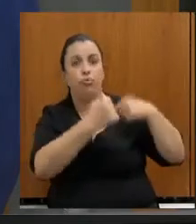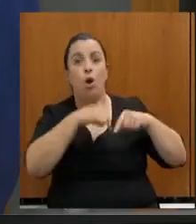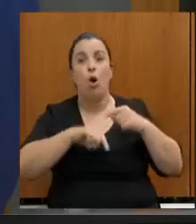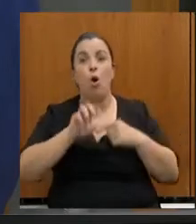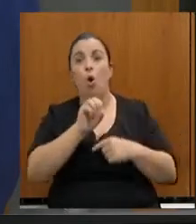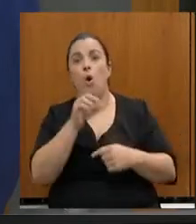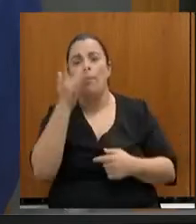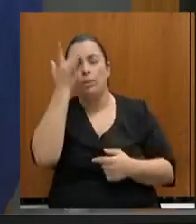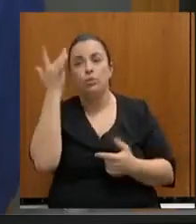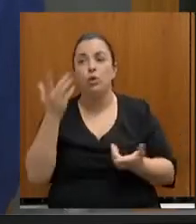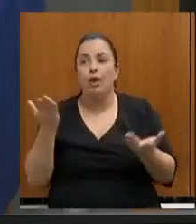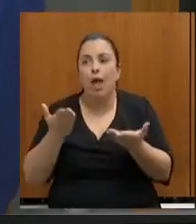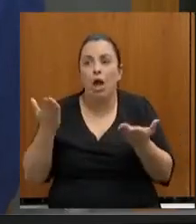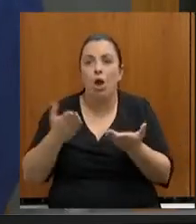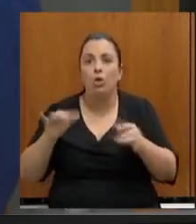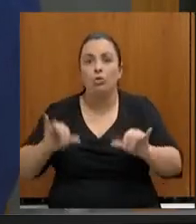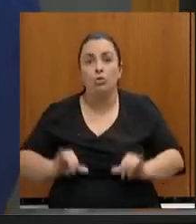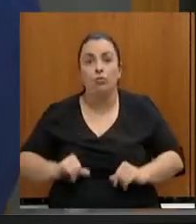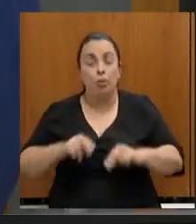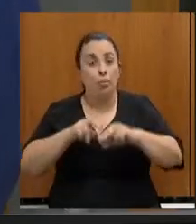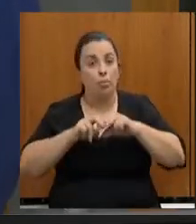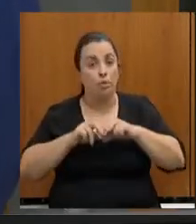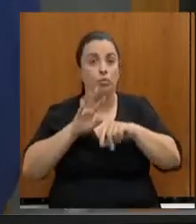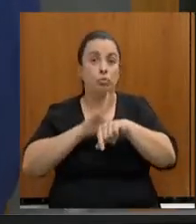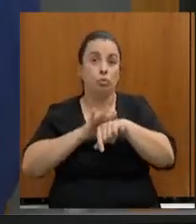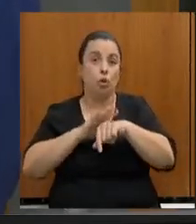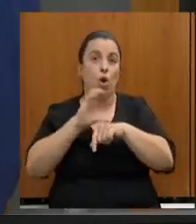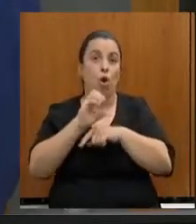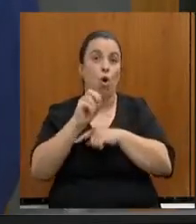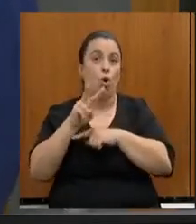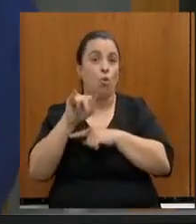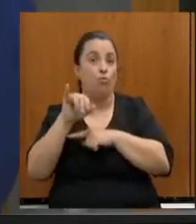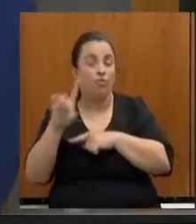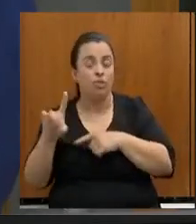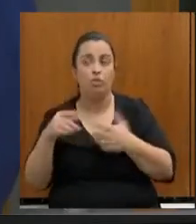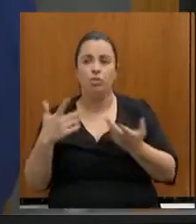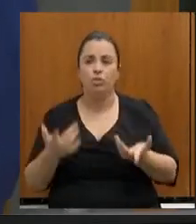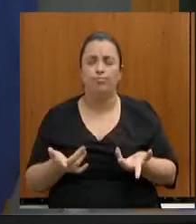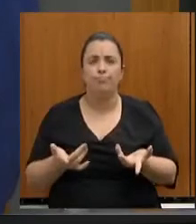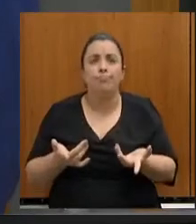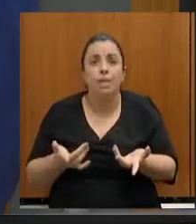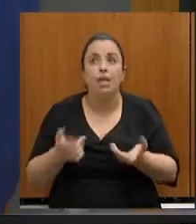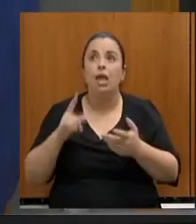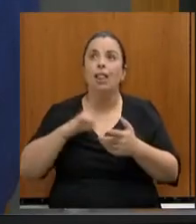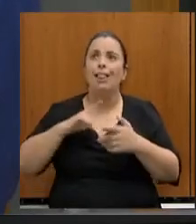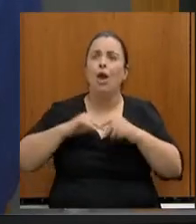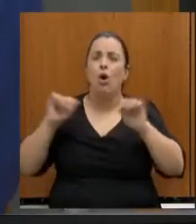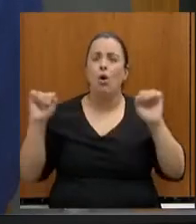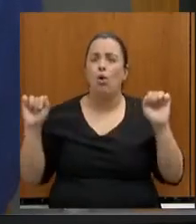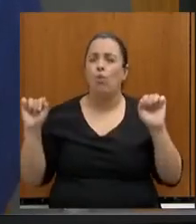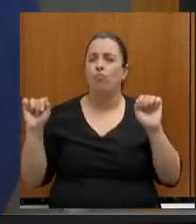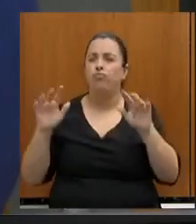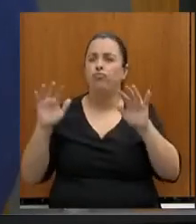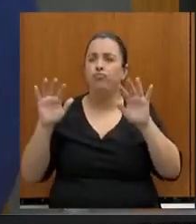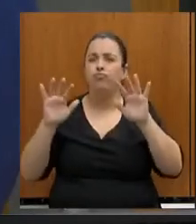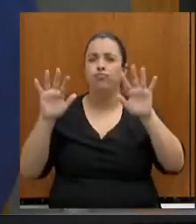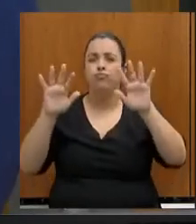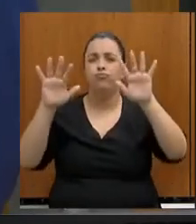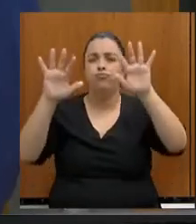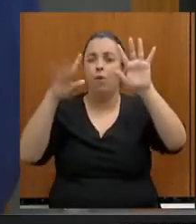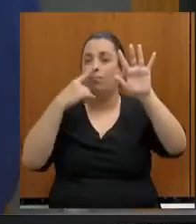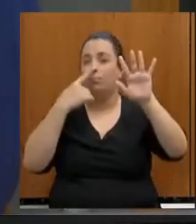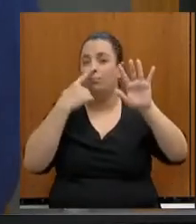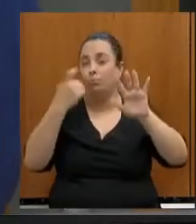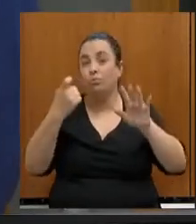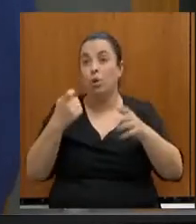e a fumaça toma conta da br-367 é o buraco embaixo para passar causado muitas as vezes pela